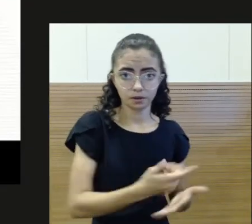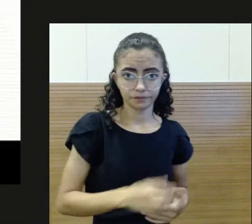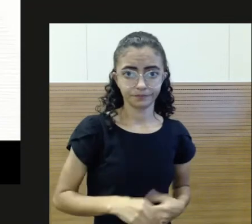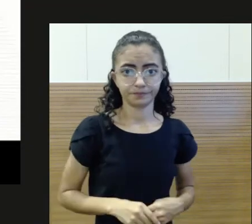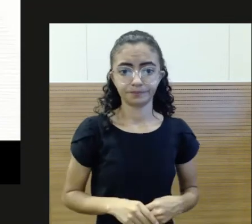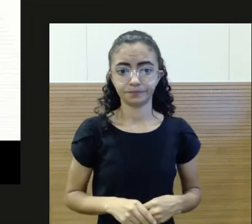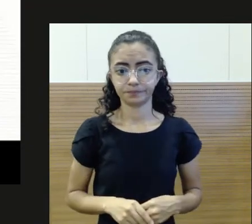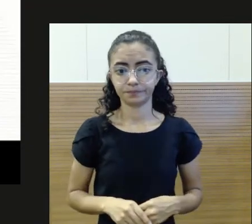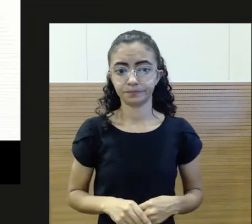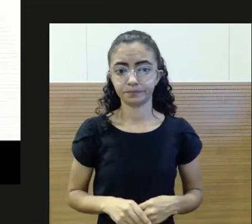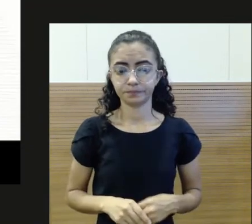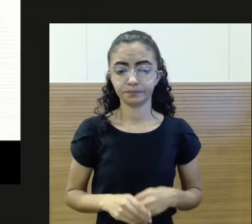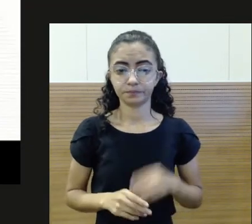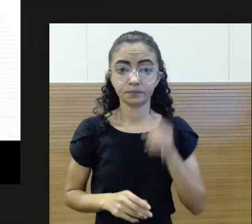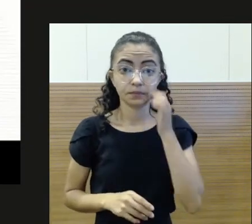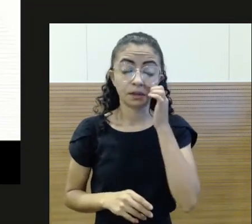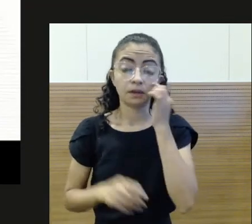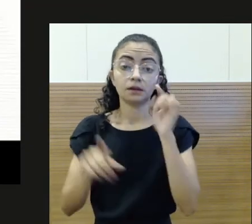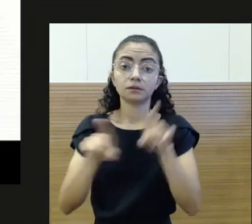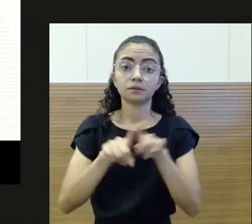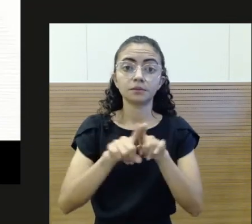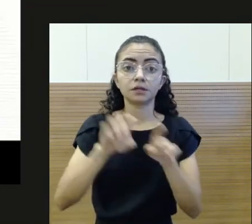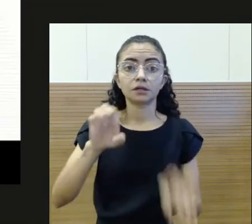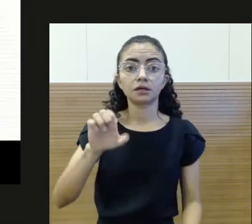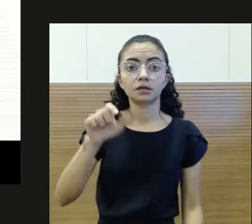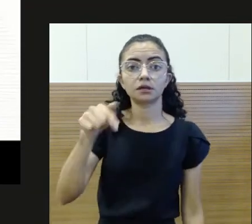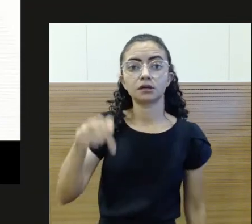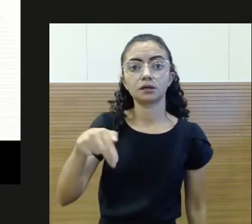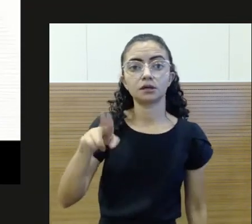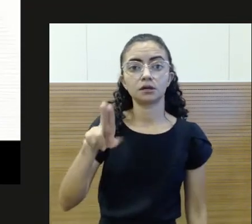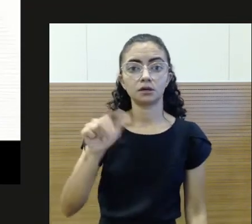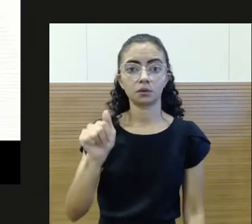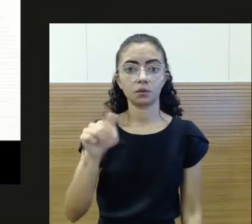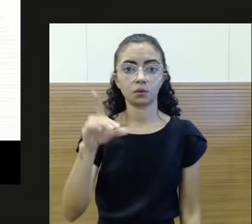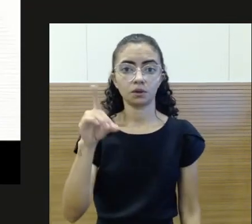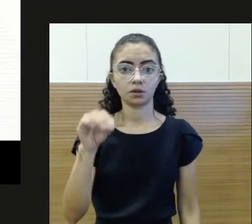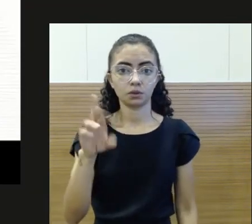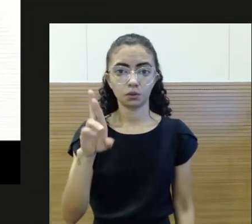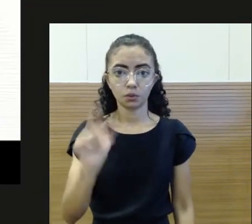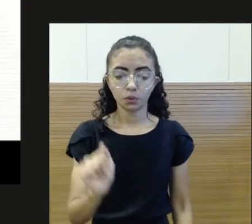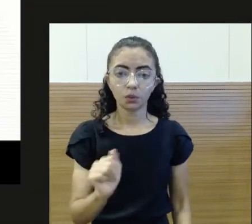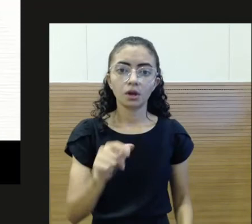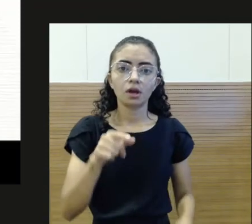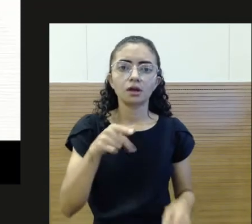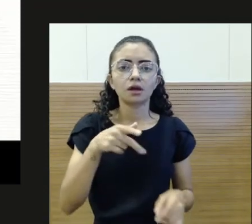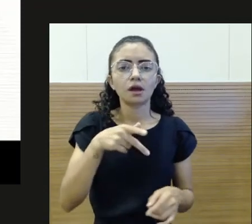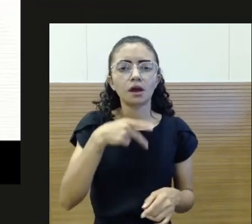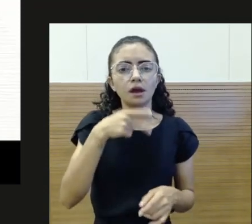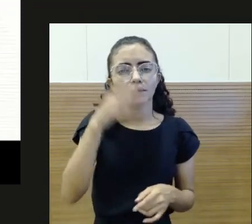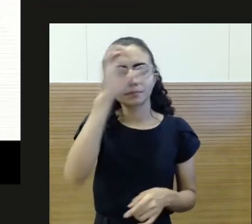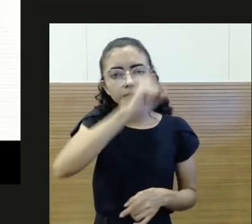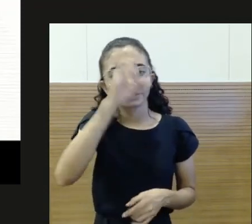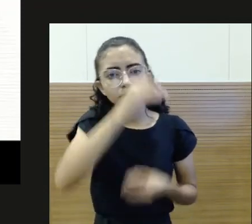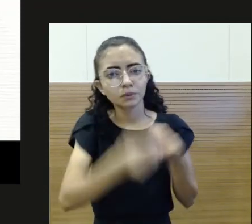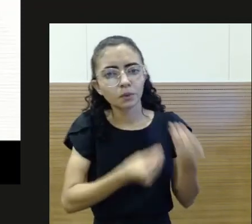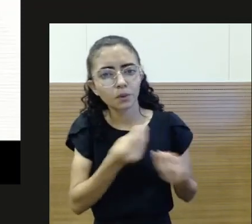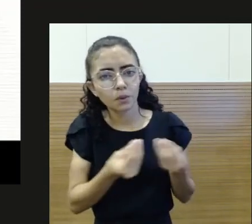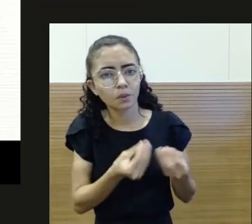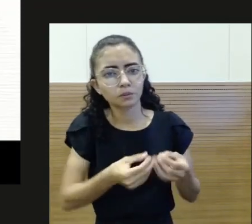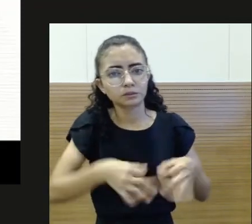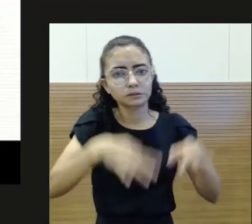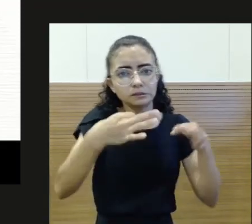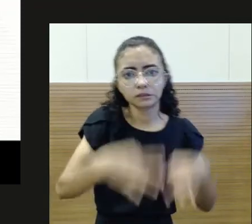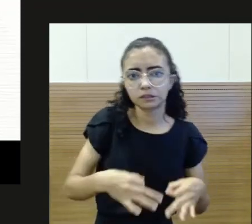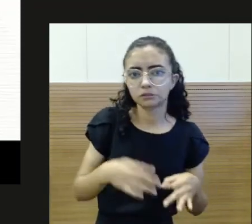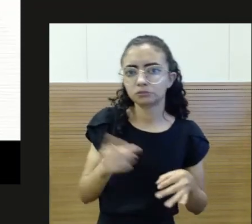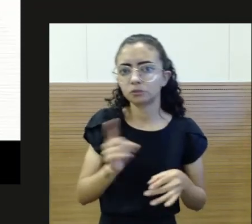nutricional. E o Equador, aprendendo um pouco do que funcionava e não funcionava na Inglaterra, decide